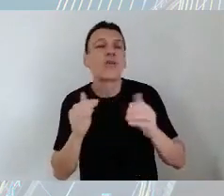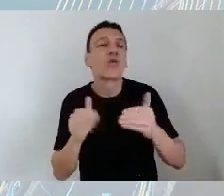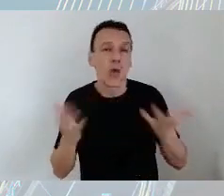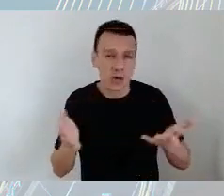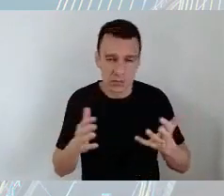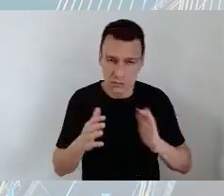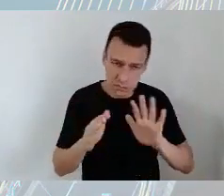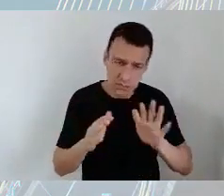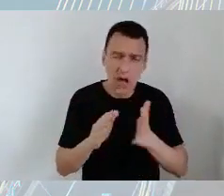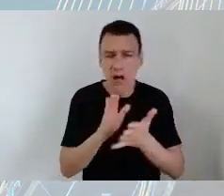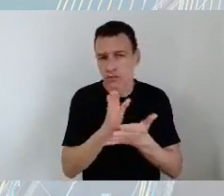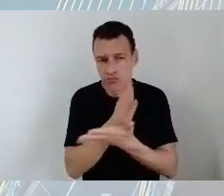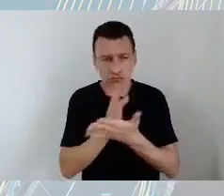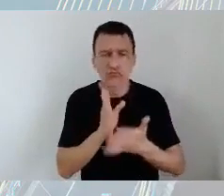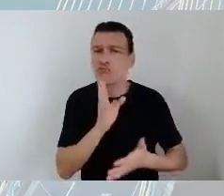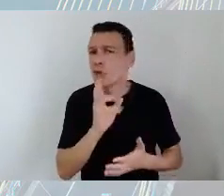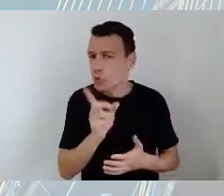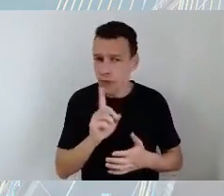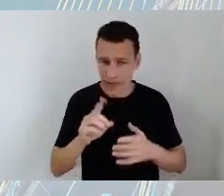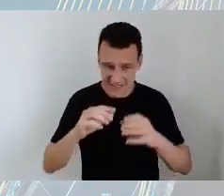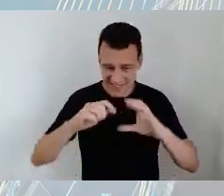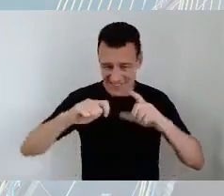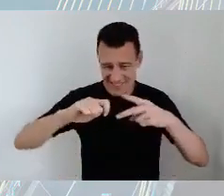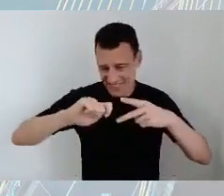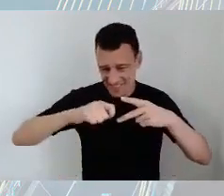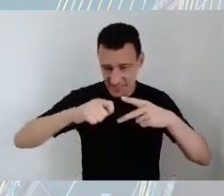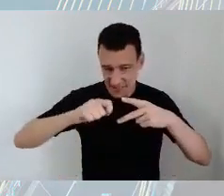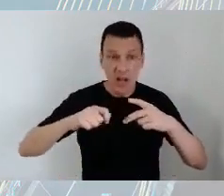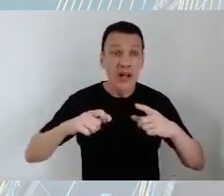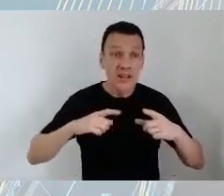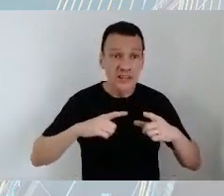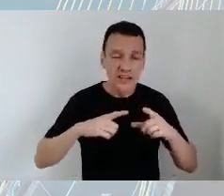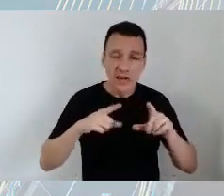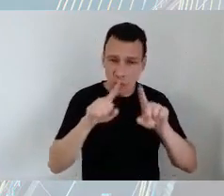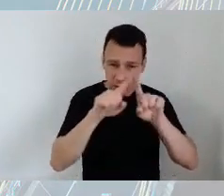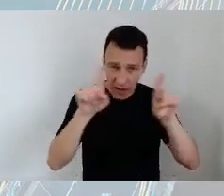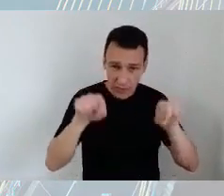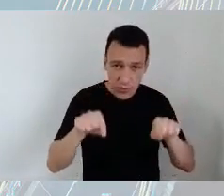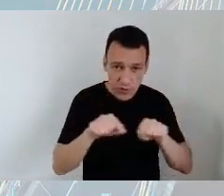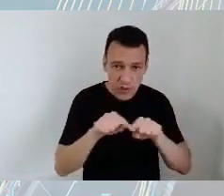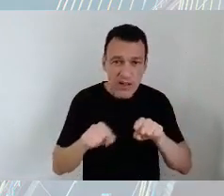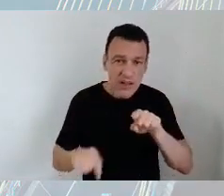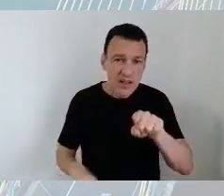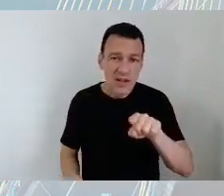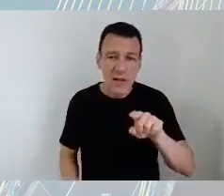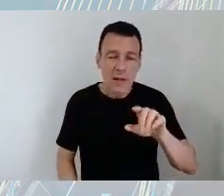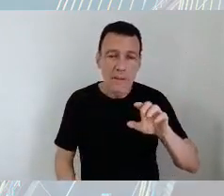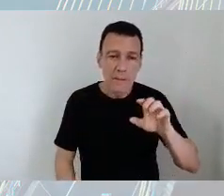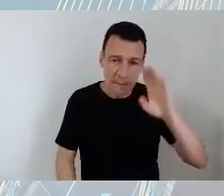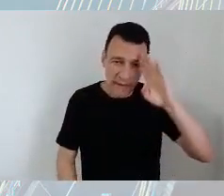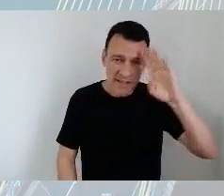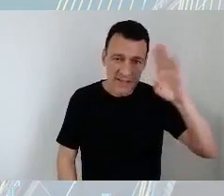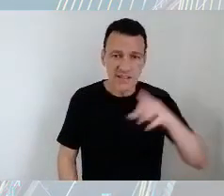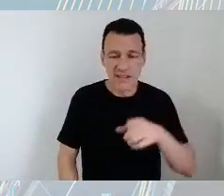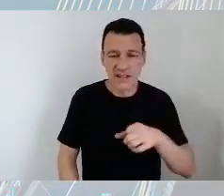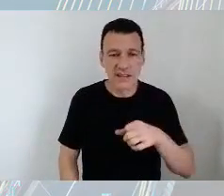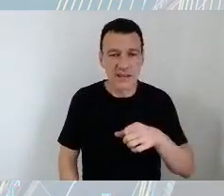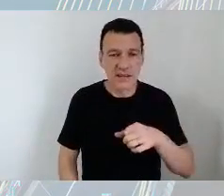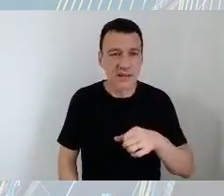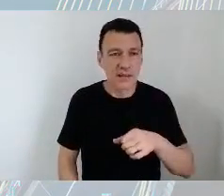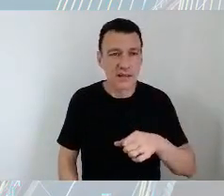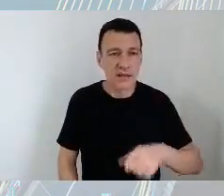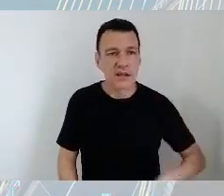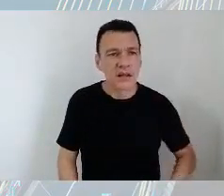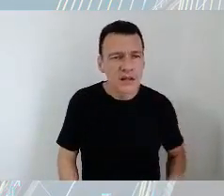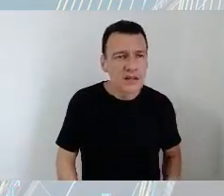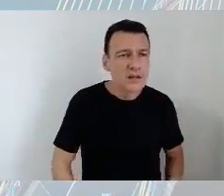um campo Messages. E, na real, isso aqui é JavaScript ou é Python? Parece que é Python, na real. Está faltando uns pontos e vírgula ali, está estranho. Mas,